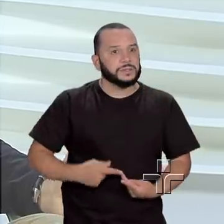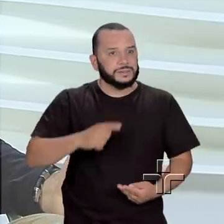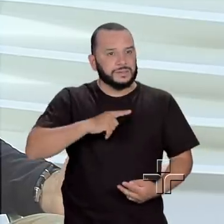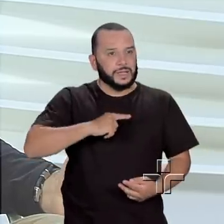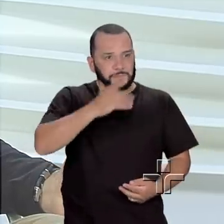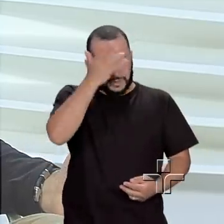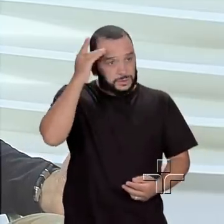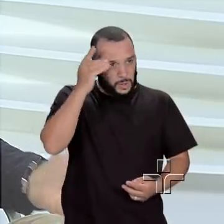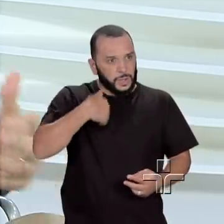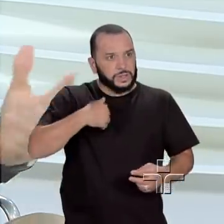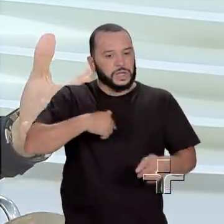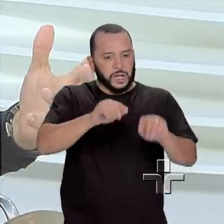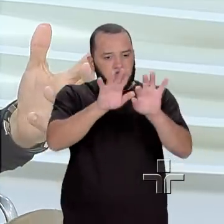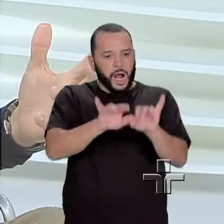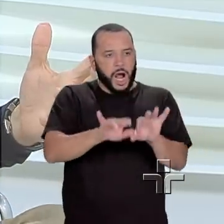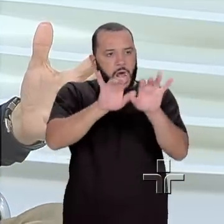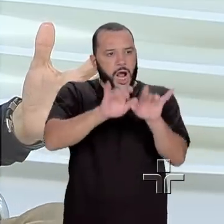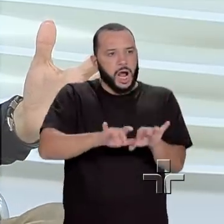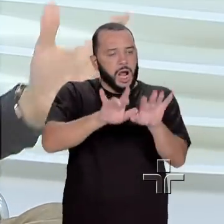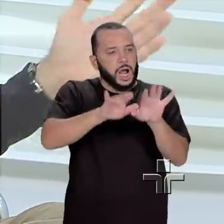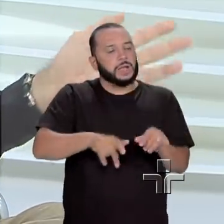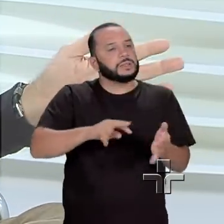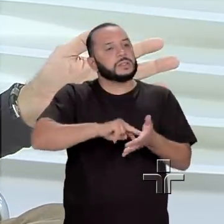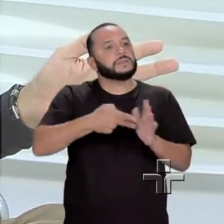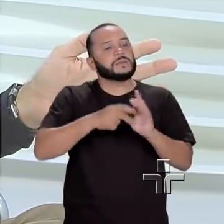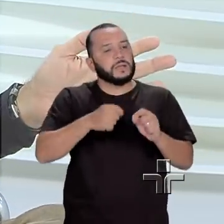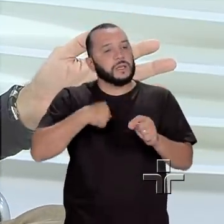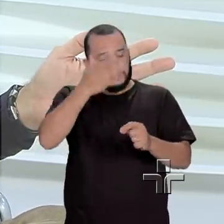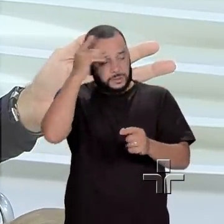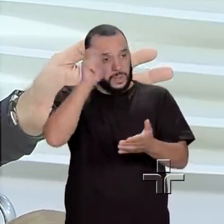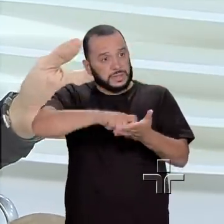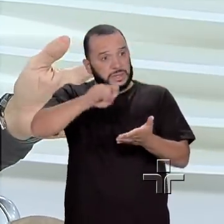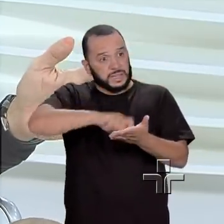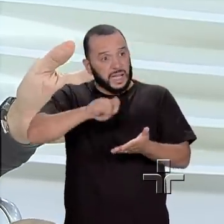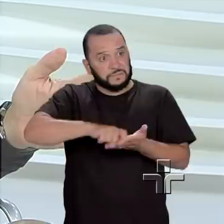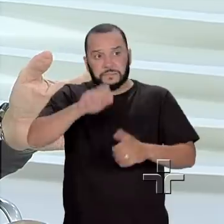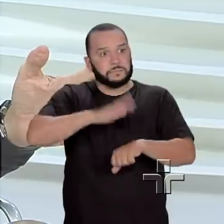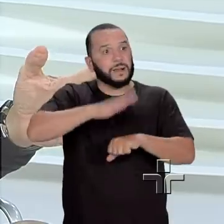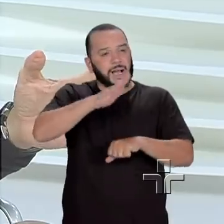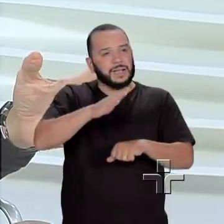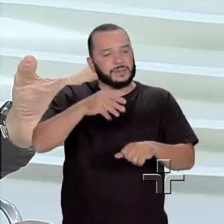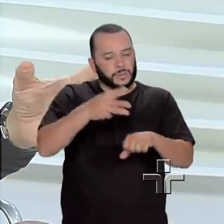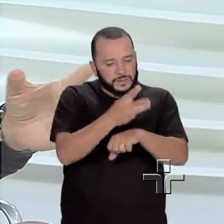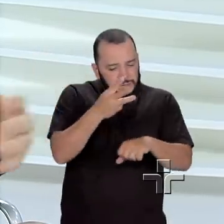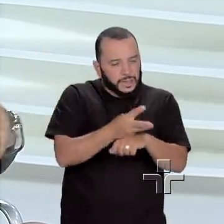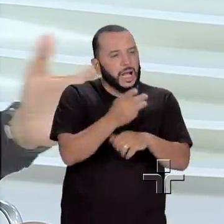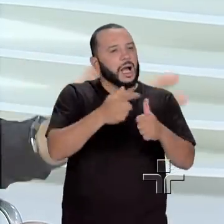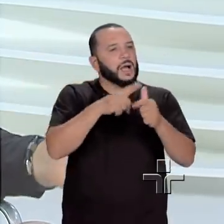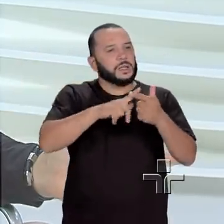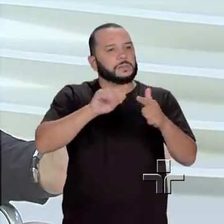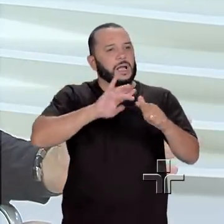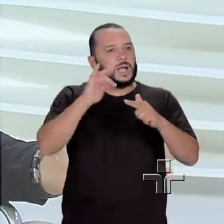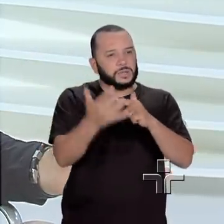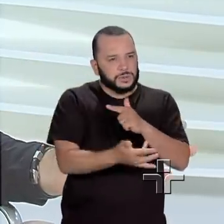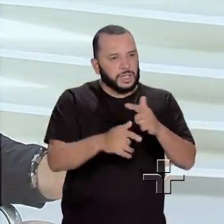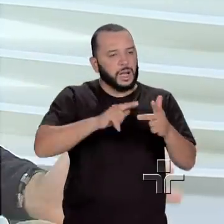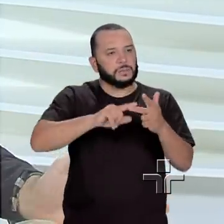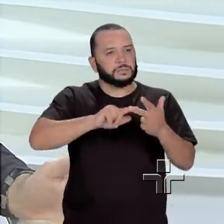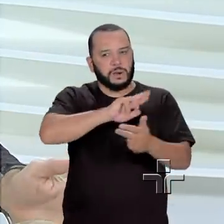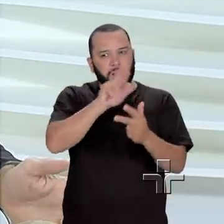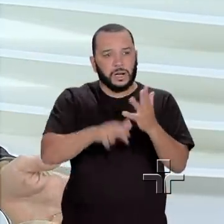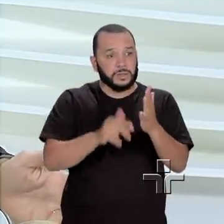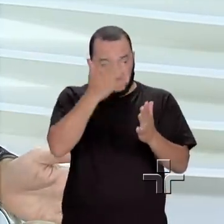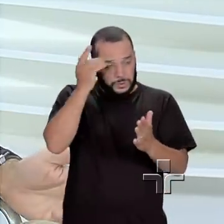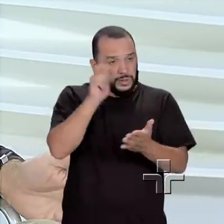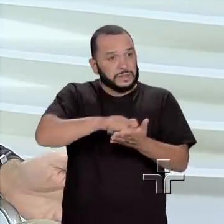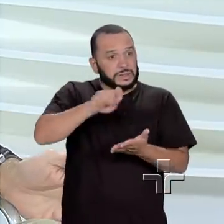que são trocadas por dia nos comunicadores pessoais, como WhatsApp, WeChat, Signal e tantos outros, ninguém nunca escreveu tanto. Aí você vai